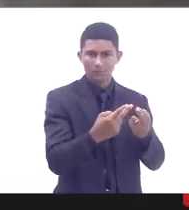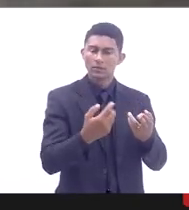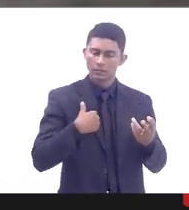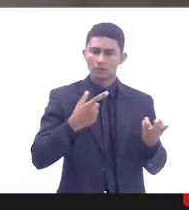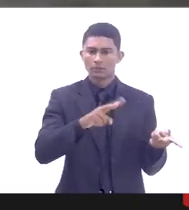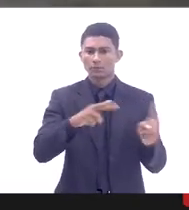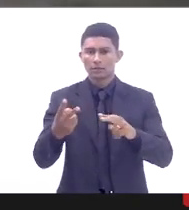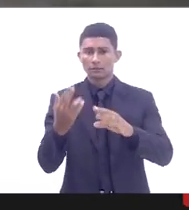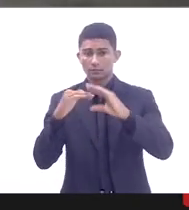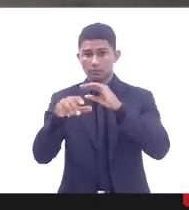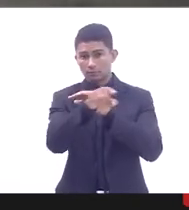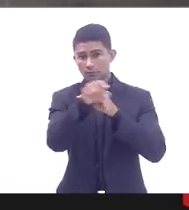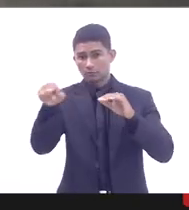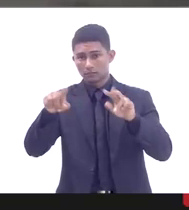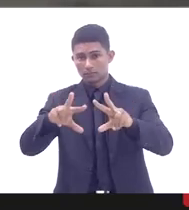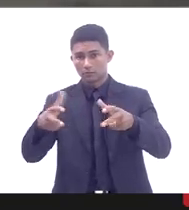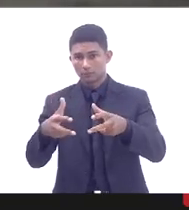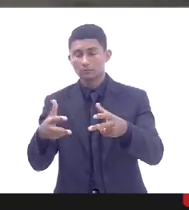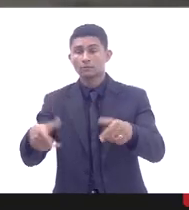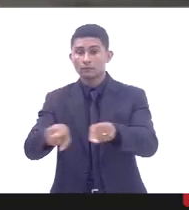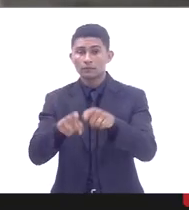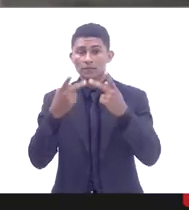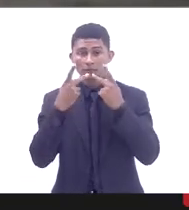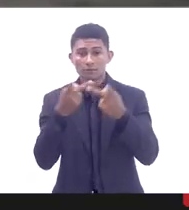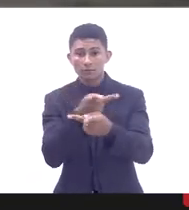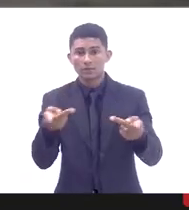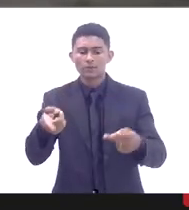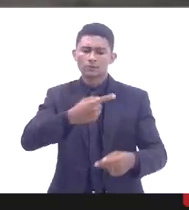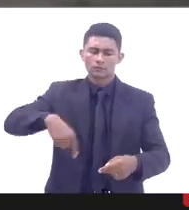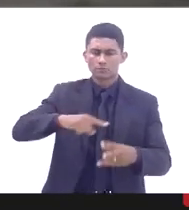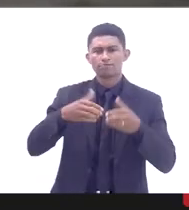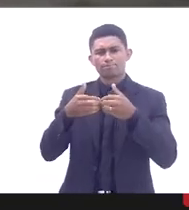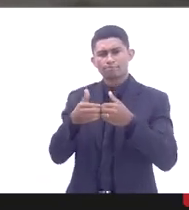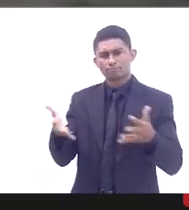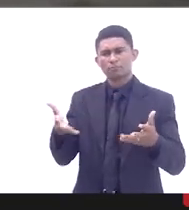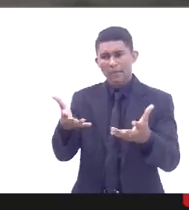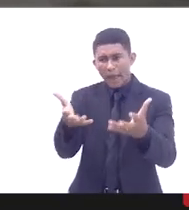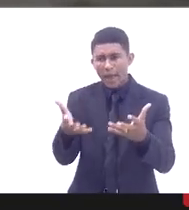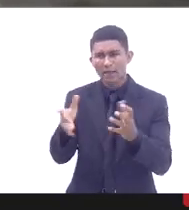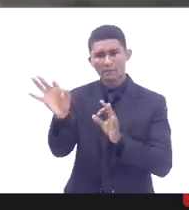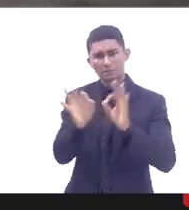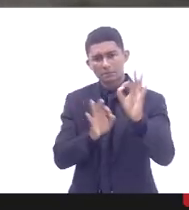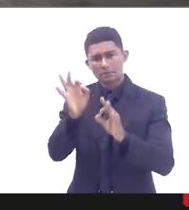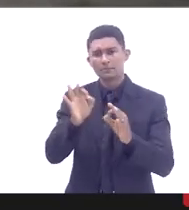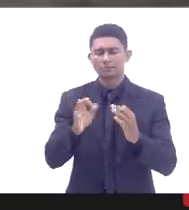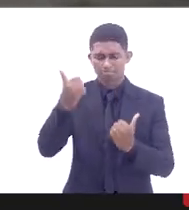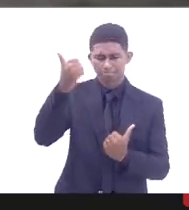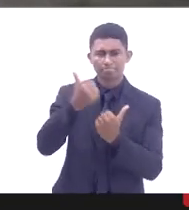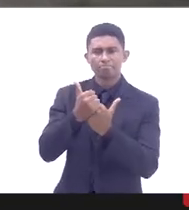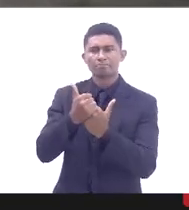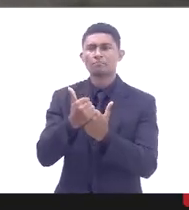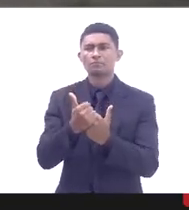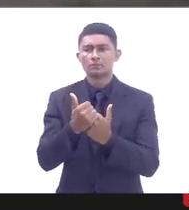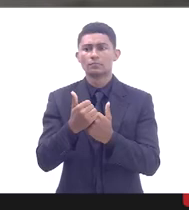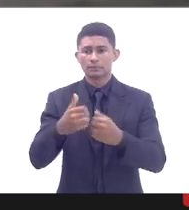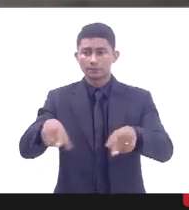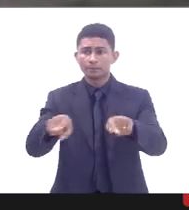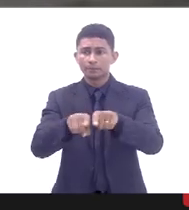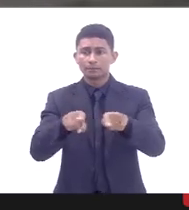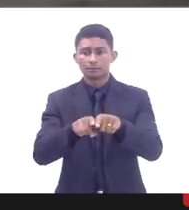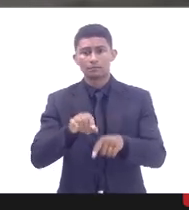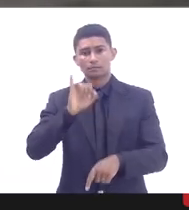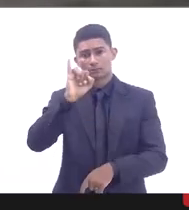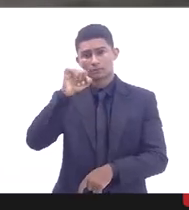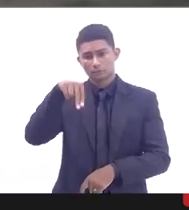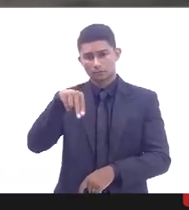posso encaminhar à comissão também e queria dizer que a gente está à disposição para levar a cabo o projeto para incluir no tempo do